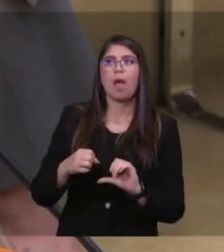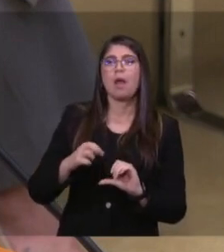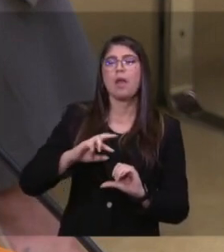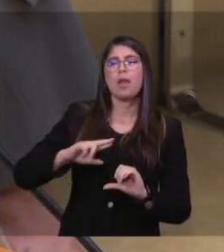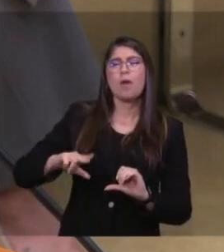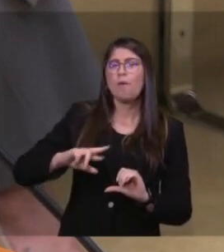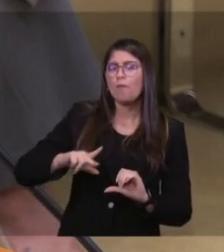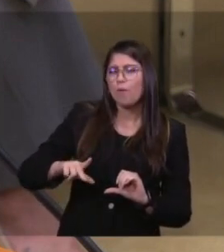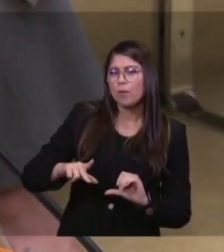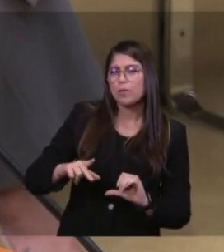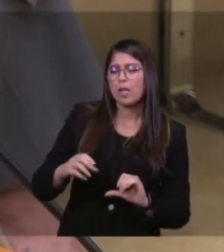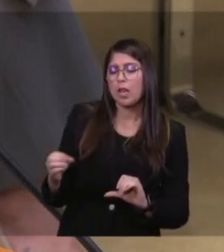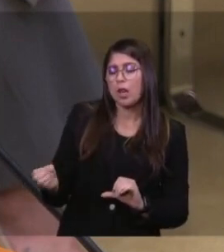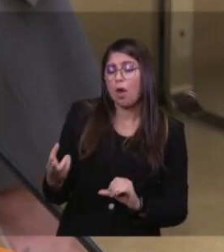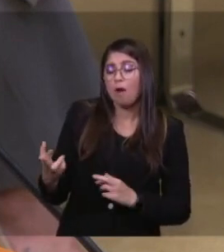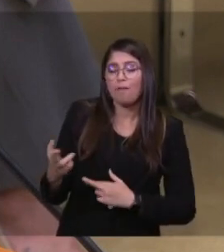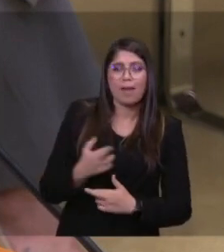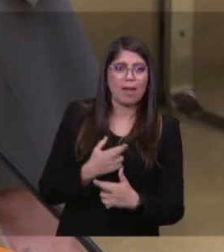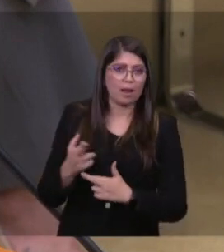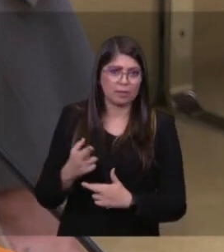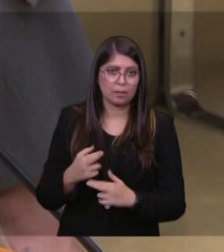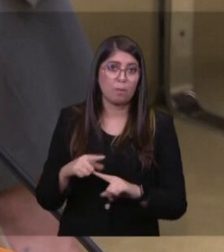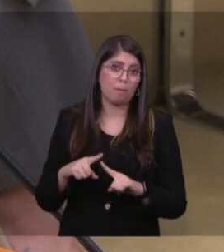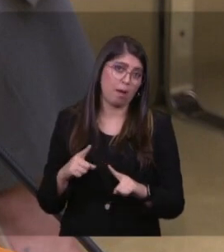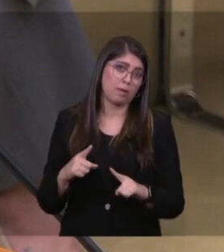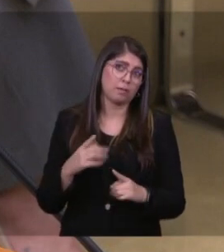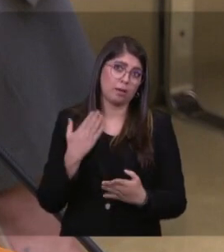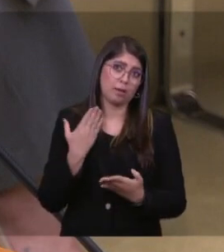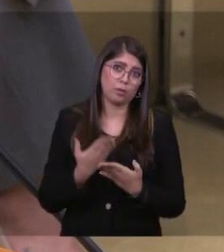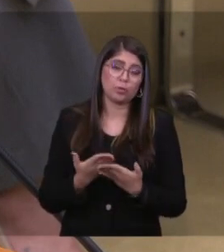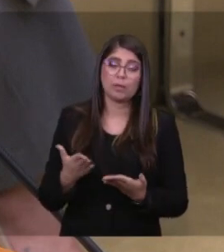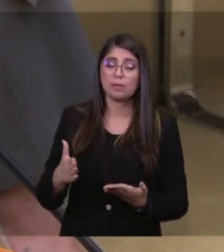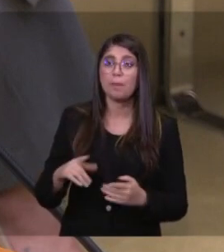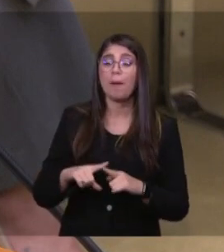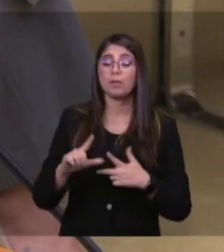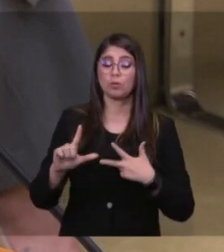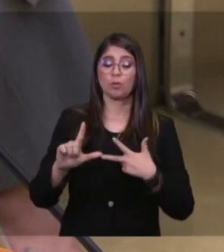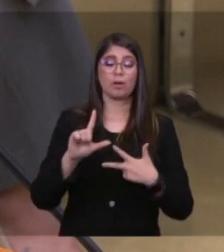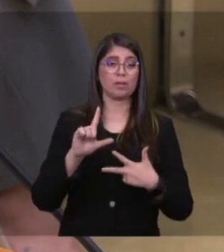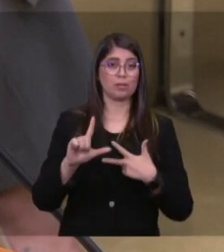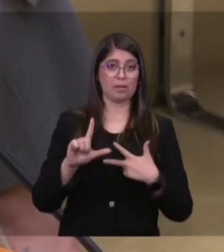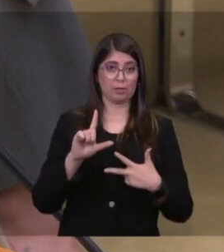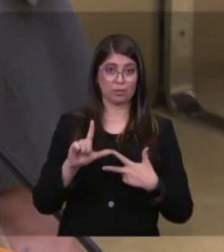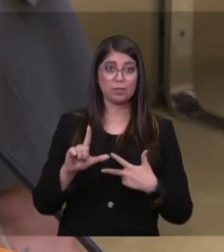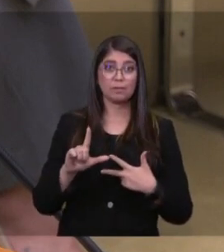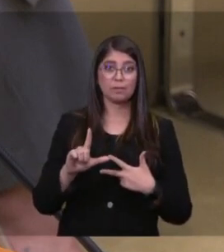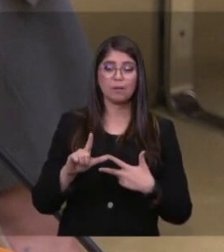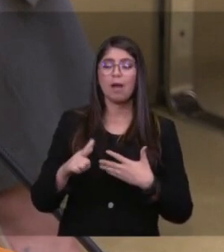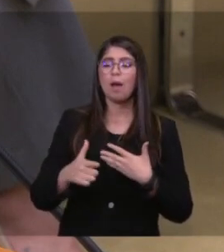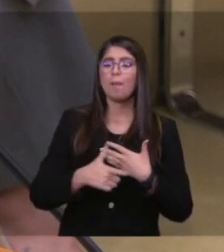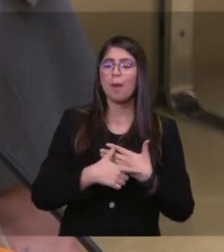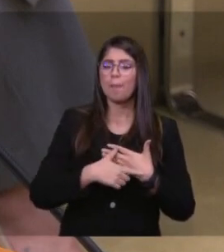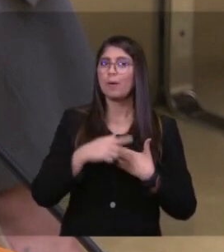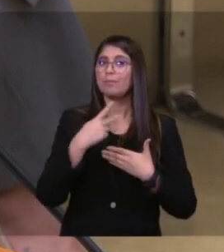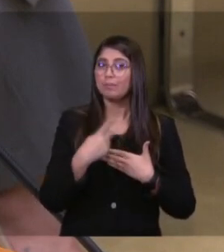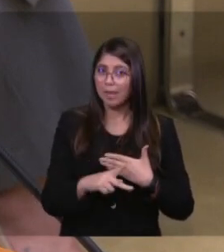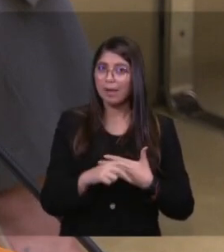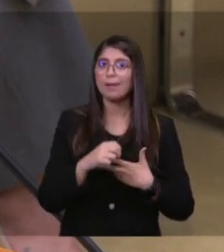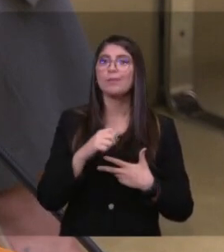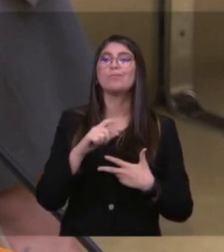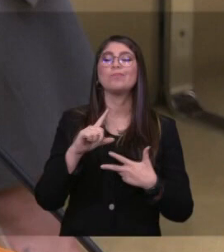relação jurídico-tributária, o que nós não acreditamos que seja, ainda assim o Poder Legislativo, no legítimo exercício do seu